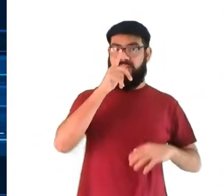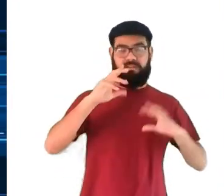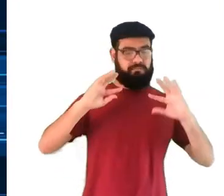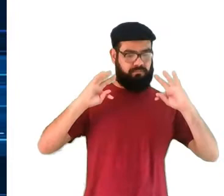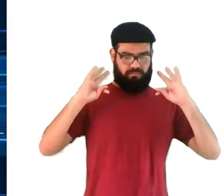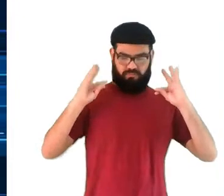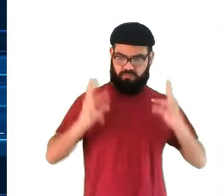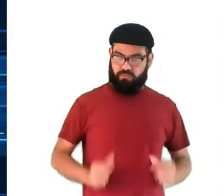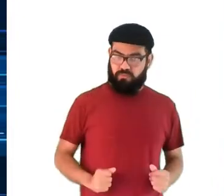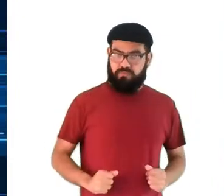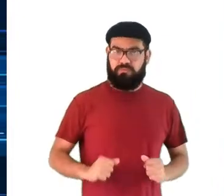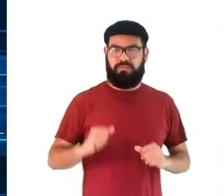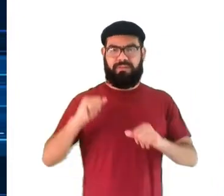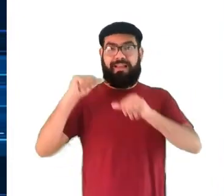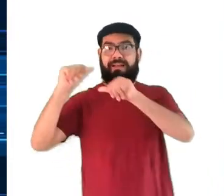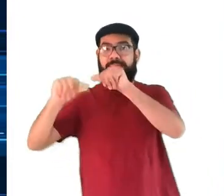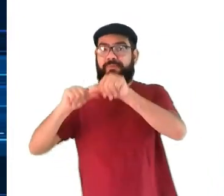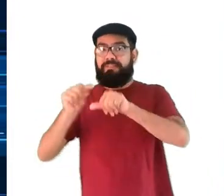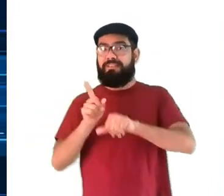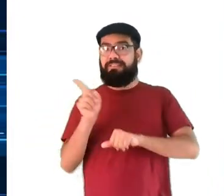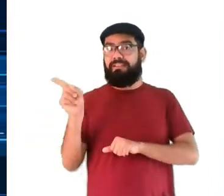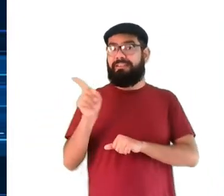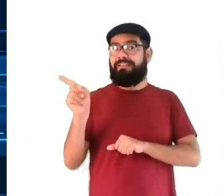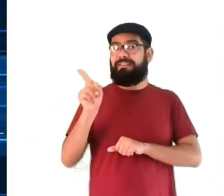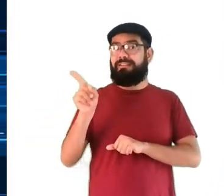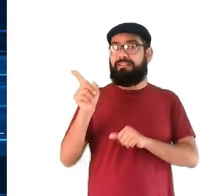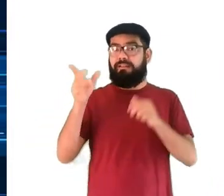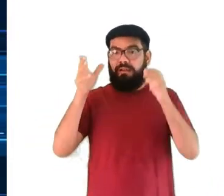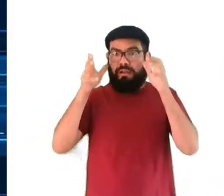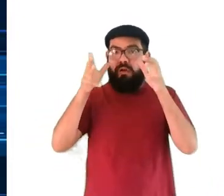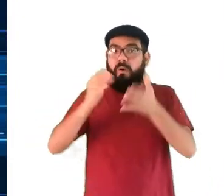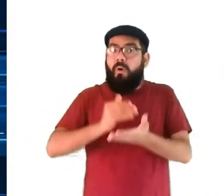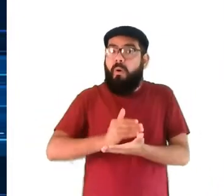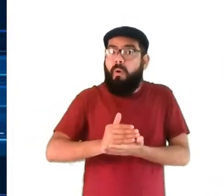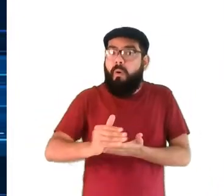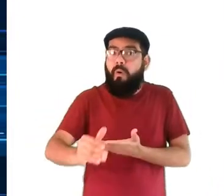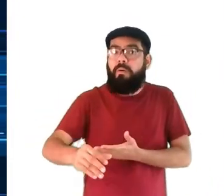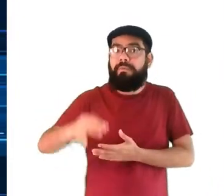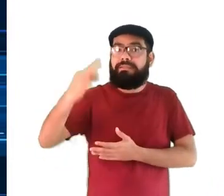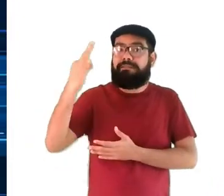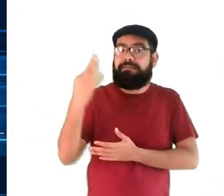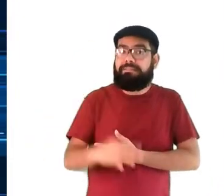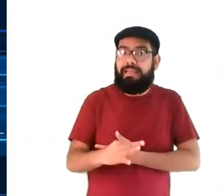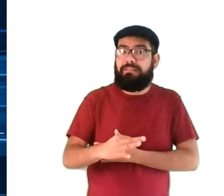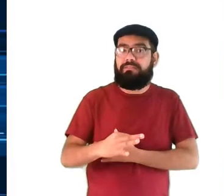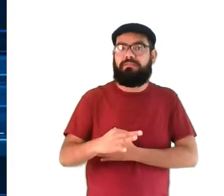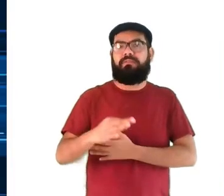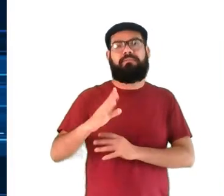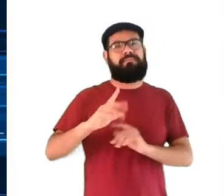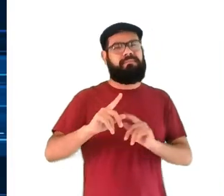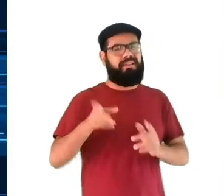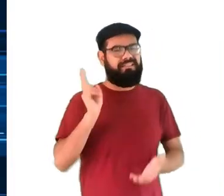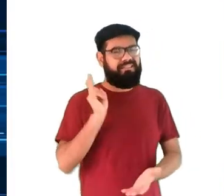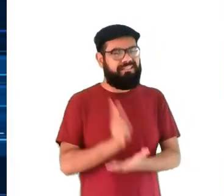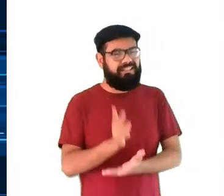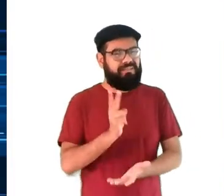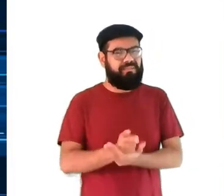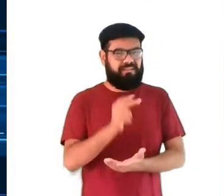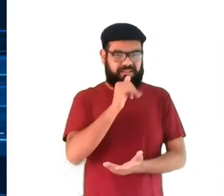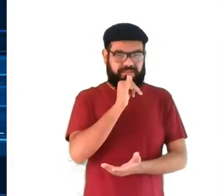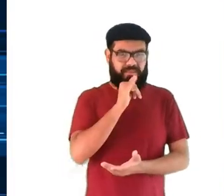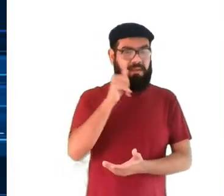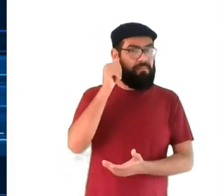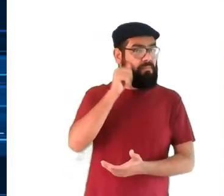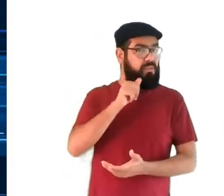nessa mudança aqui, fala em relação ao funcionamento, mas nem sempre, por exemplo, uma menina ou